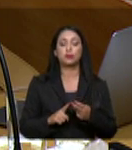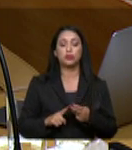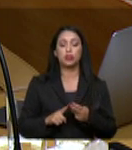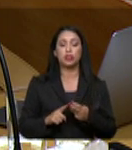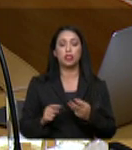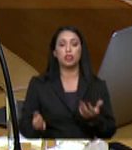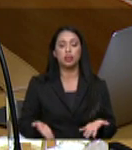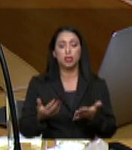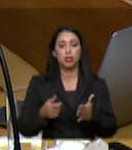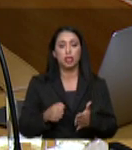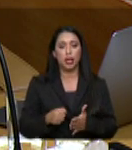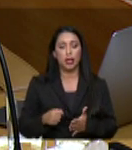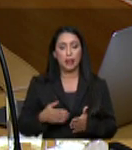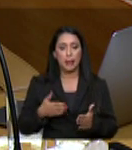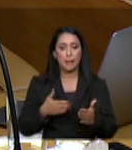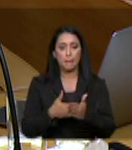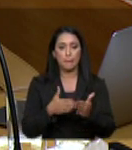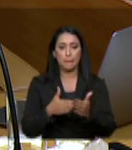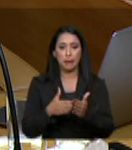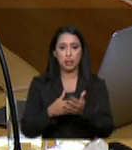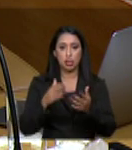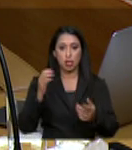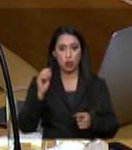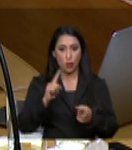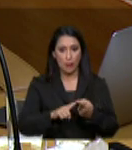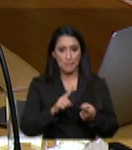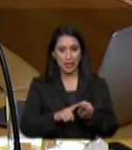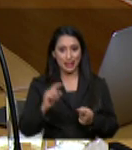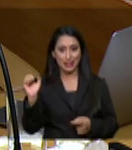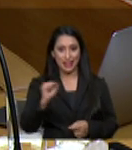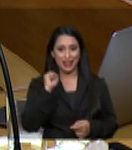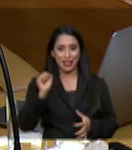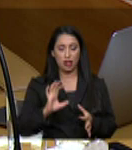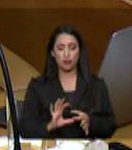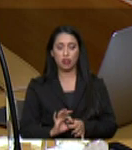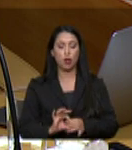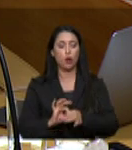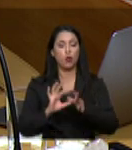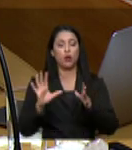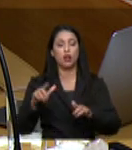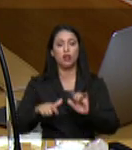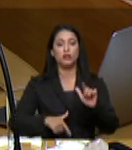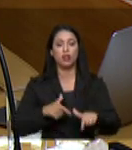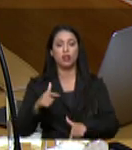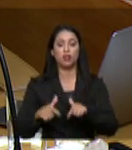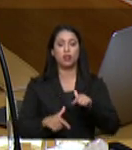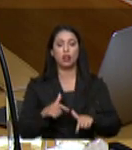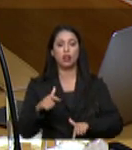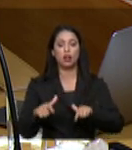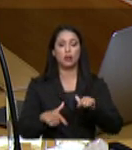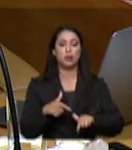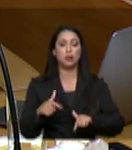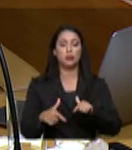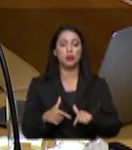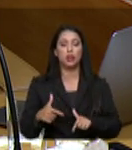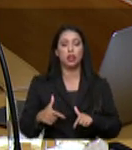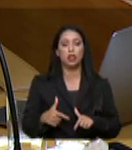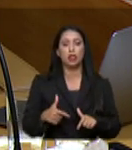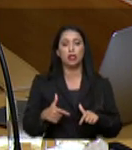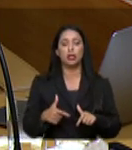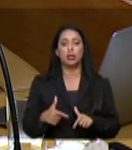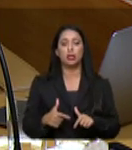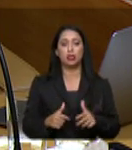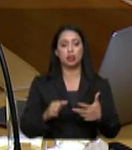tentar impedir com emprego de violência ou grave ameaça o livre exercício de qualquer dos